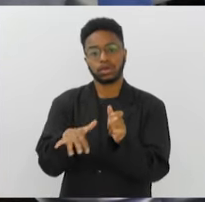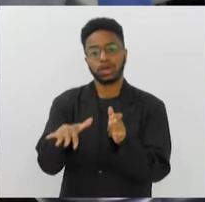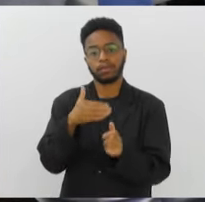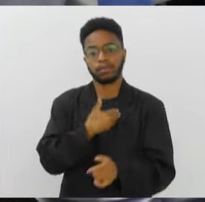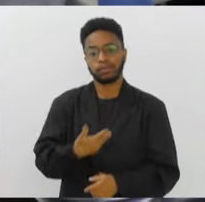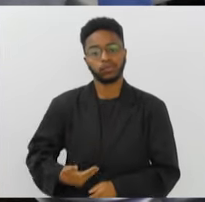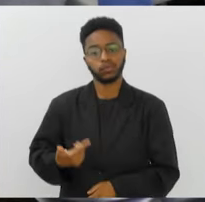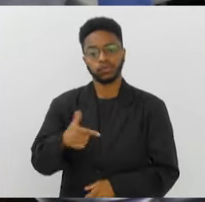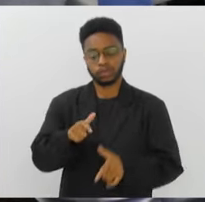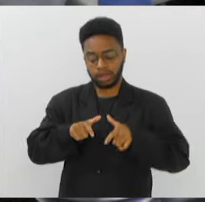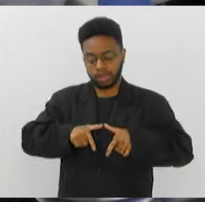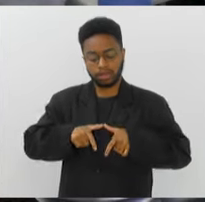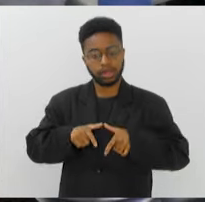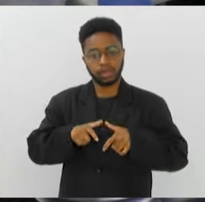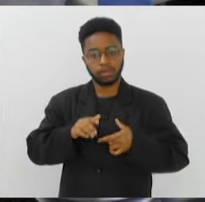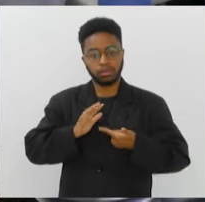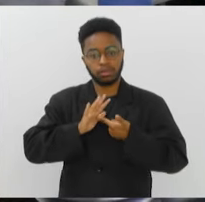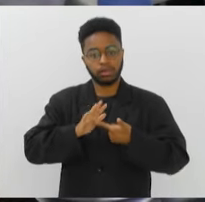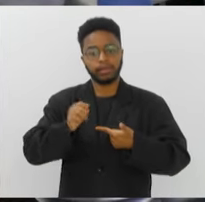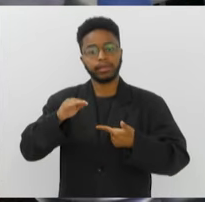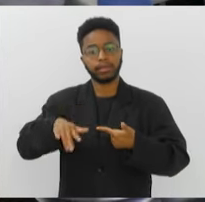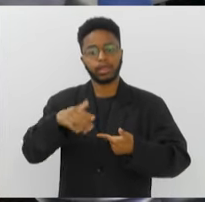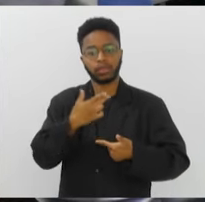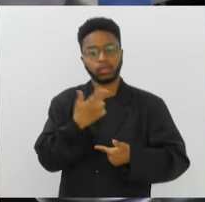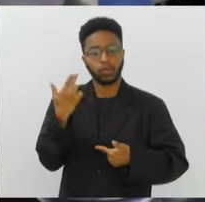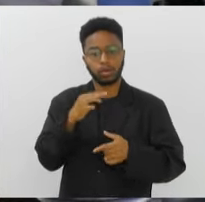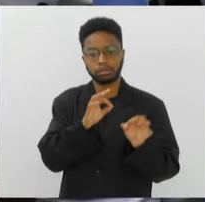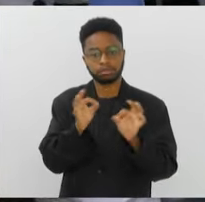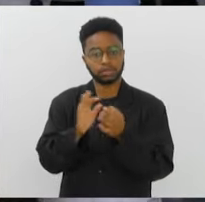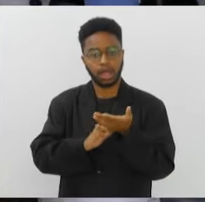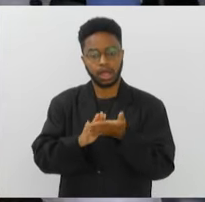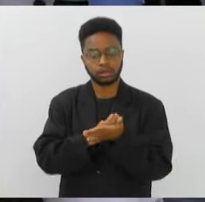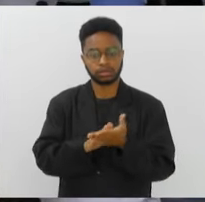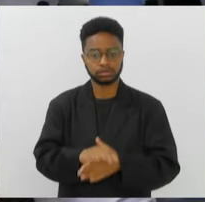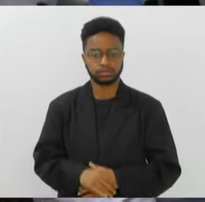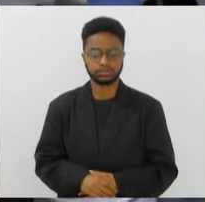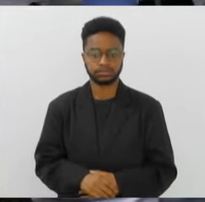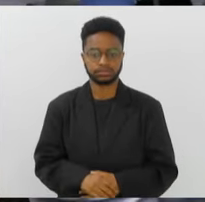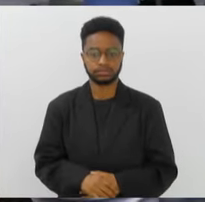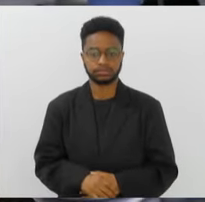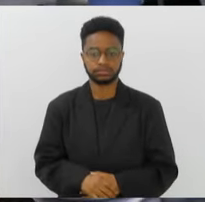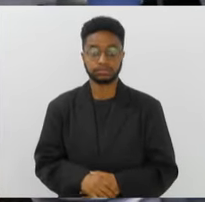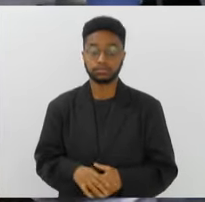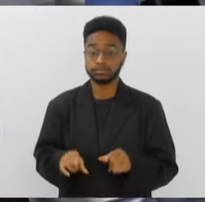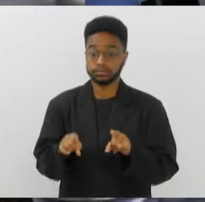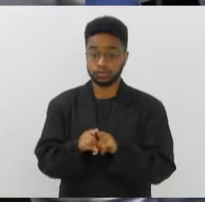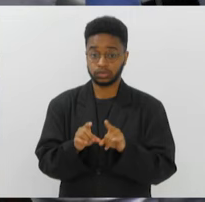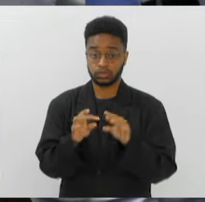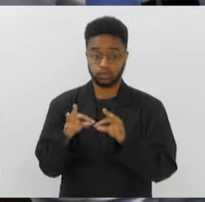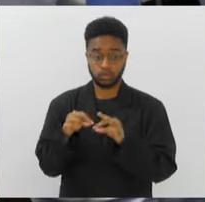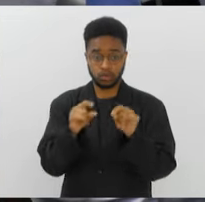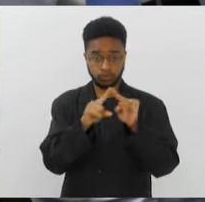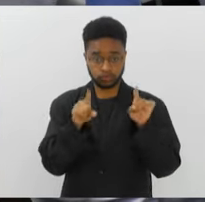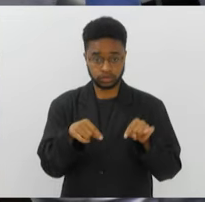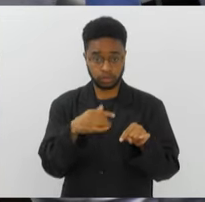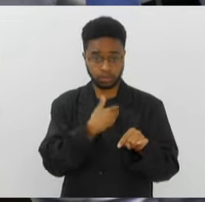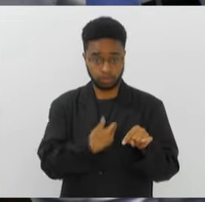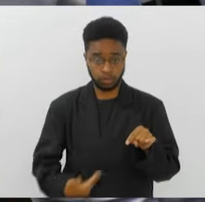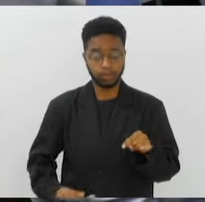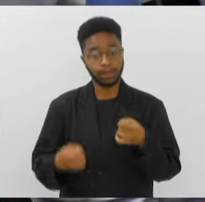identificação alguma, como bem disse Vossa Excelência, zero identificação. E todo funcionário público tem que estar